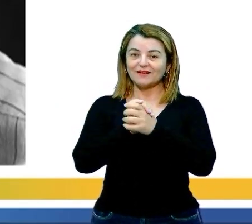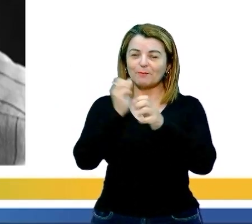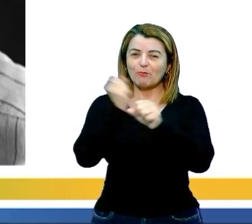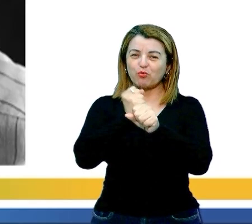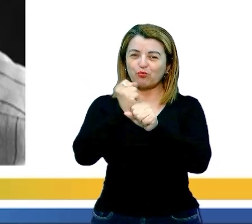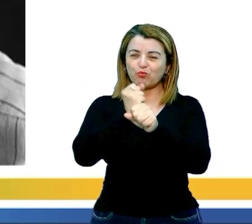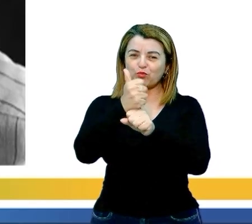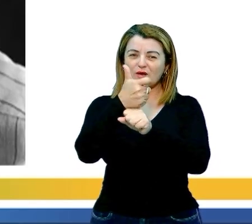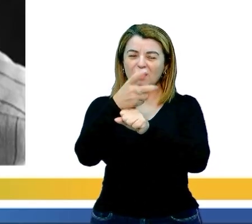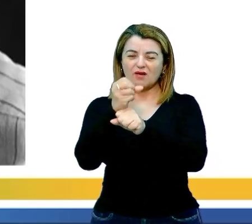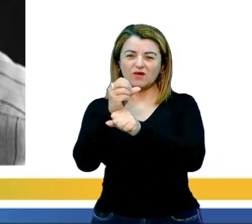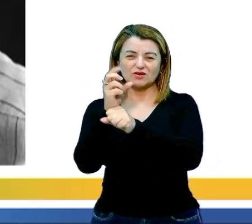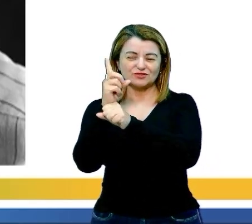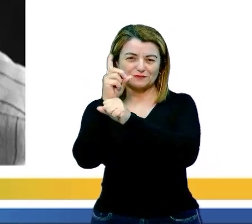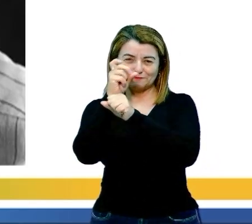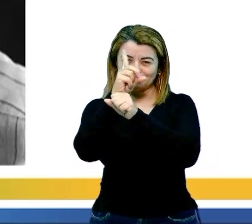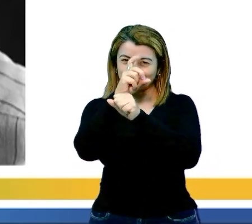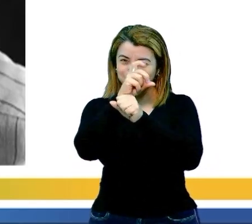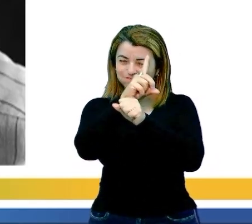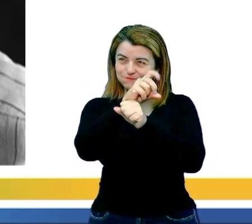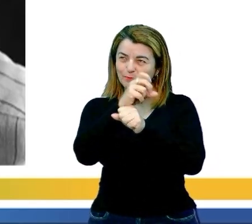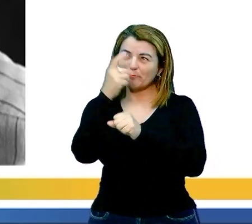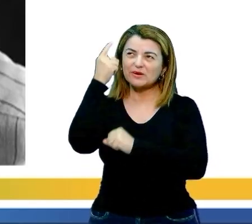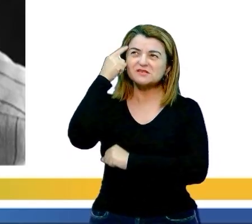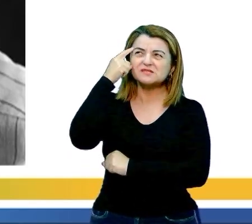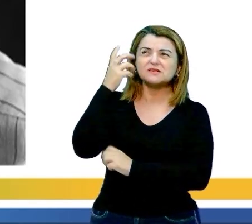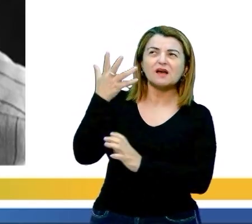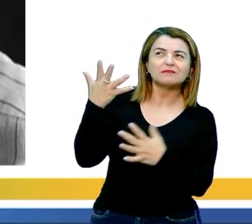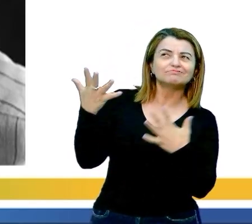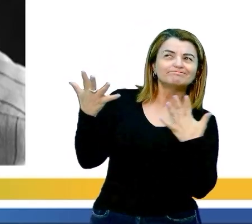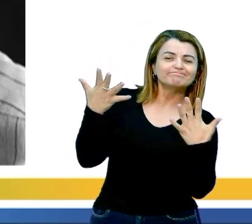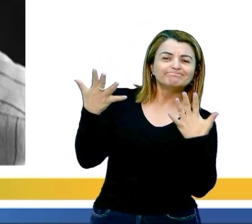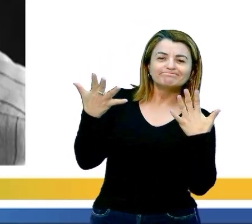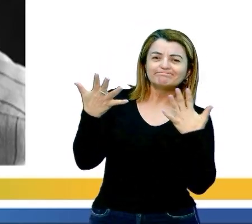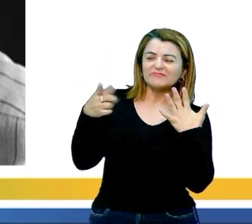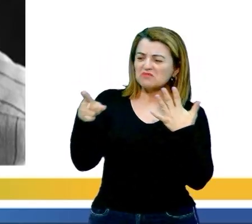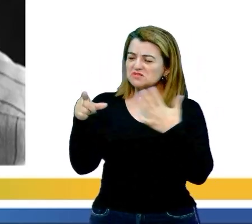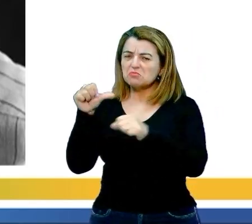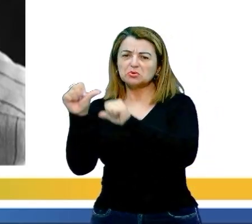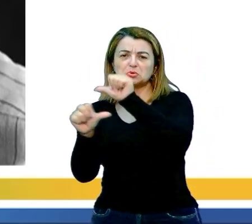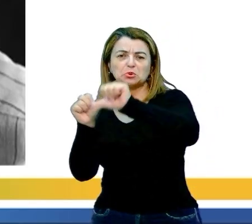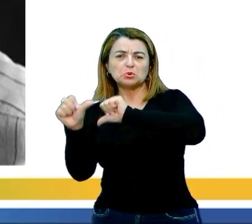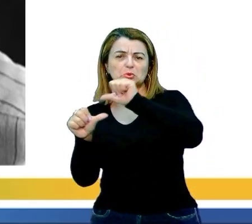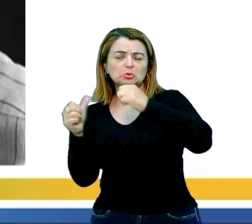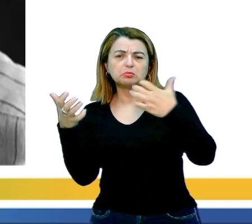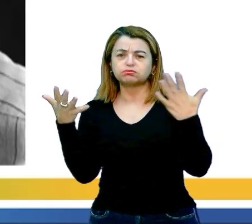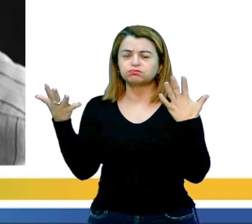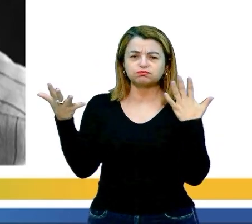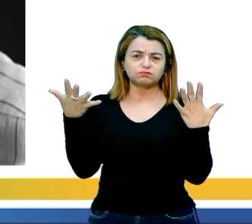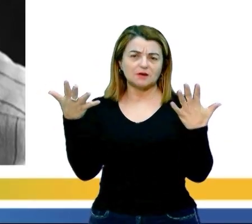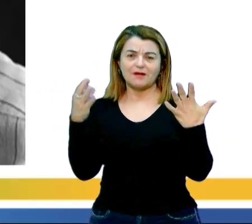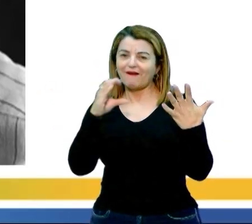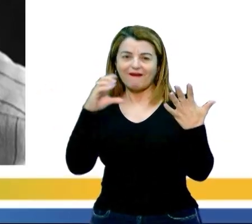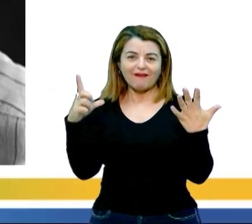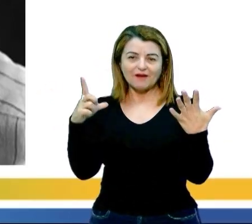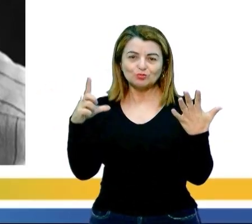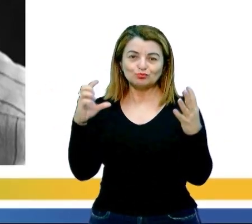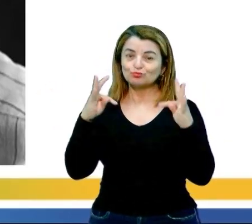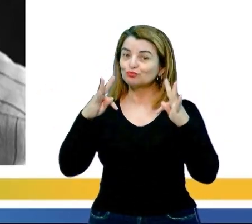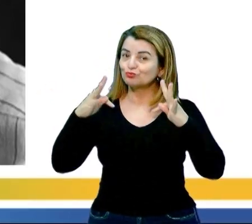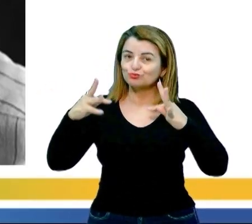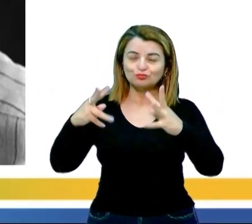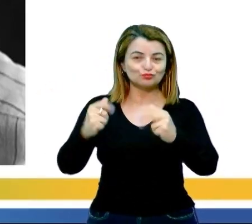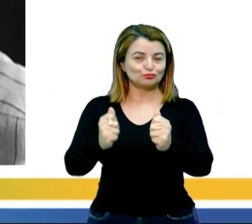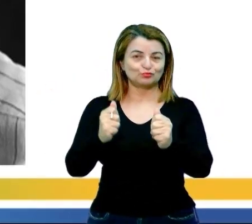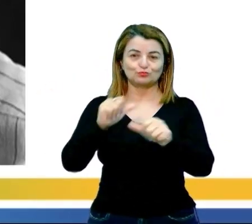o casamento entra numa crise e a gente começa a questionar o outro. Ah, você mudou. Aí, é claro que mudou. Tudo